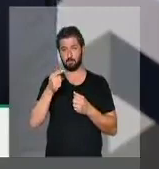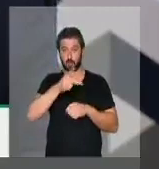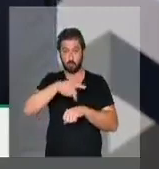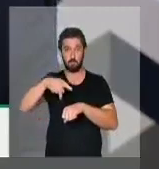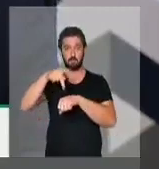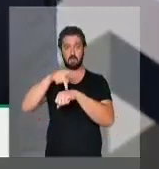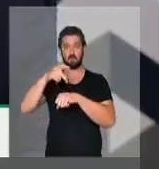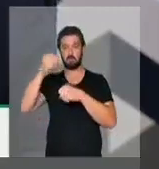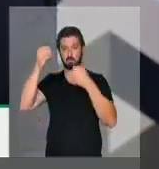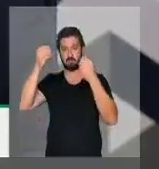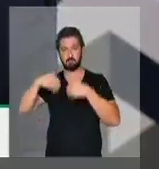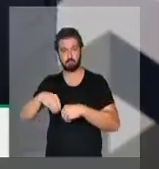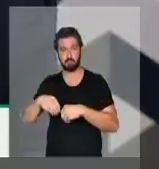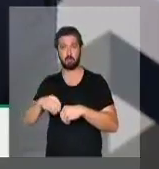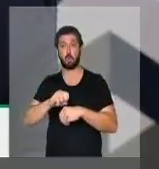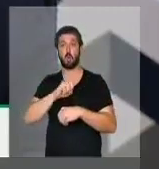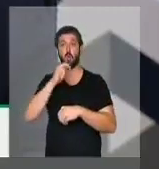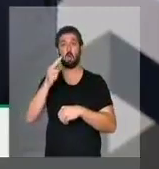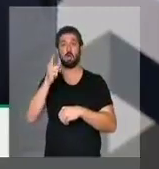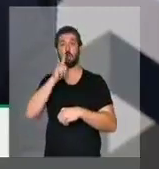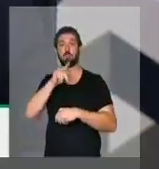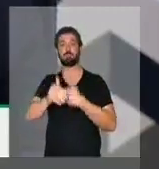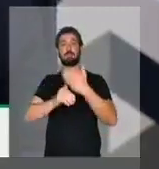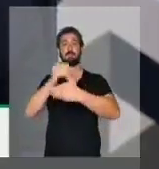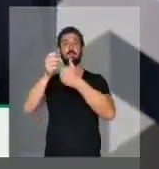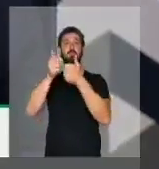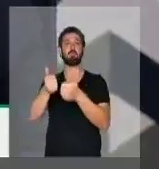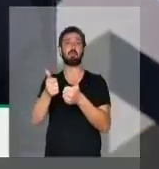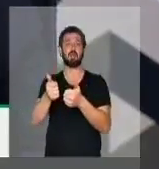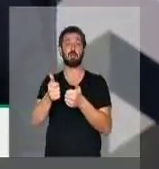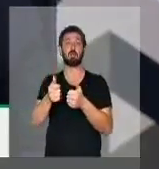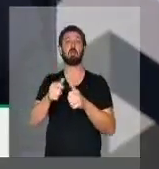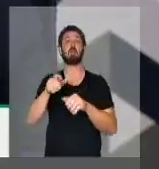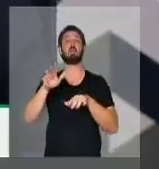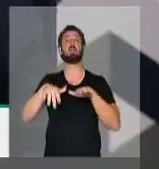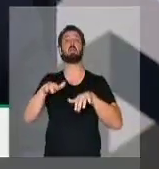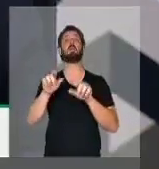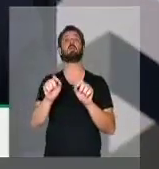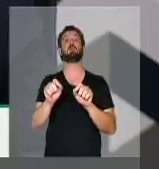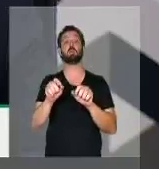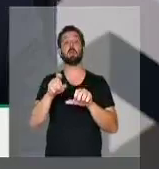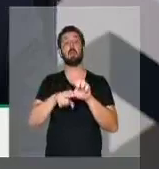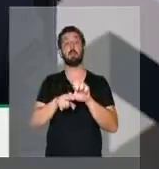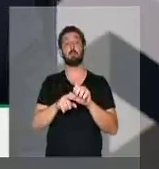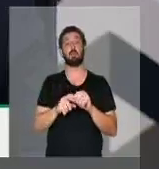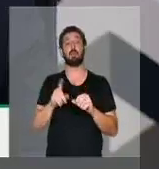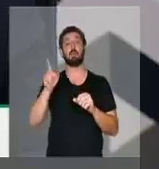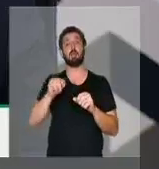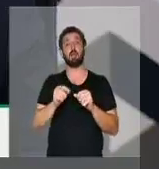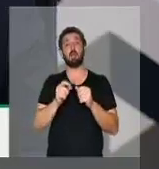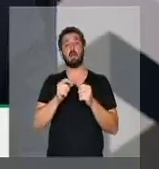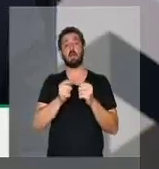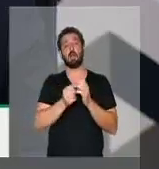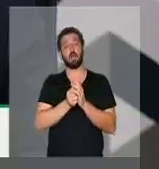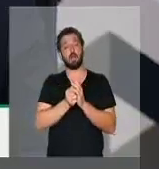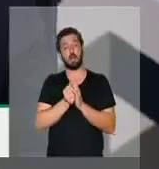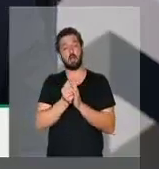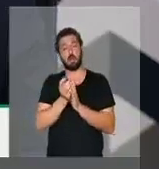o fato de uma nação fracassar ou ela prosperar depende de